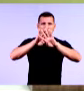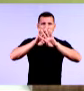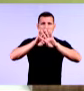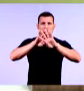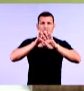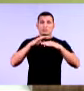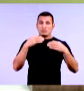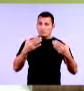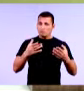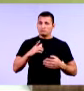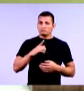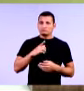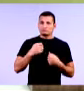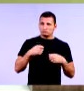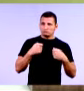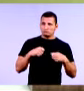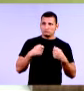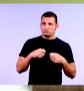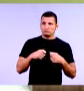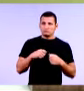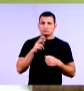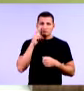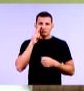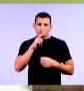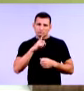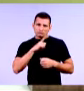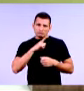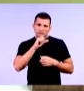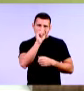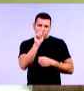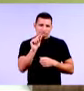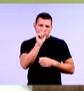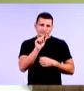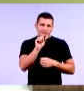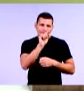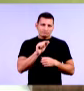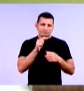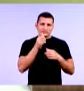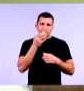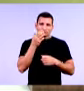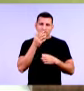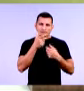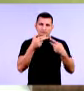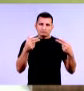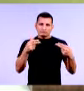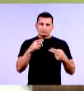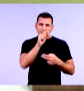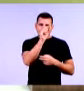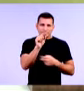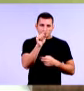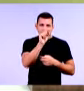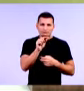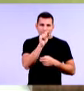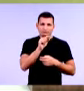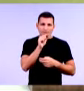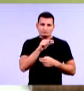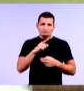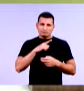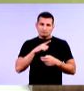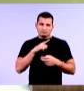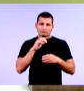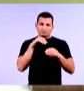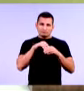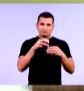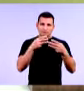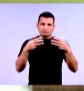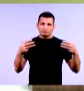tem que... Você tem vértices nelas, né? Ou seja, você tem essas linhas que estão sendo ligadas dentro da rede,